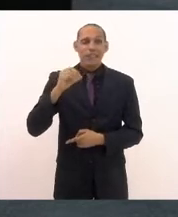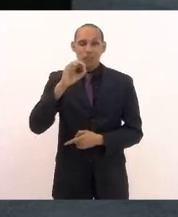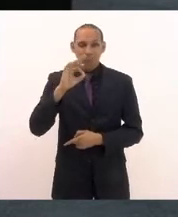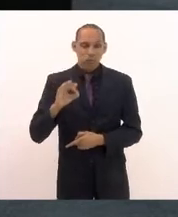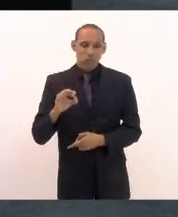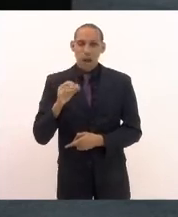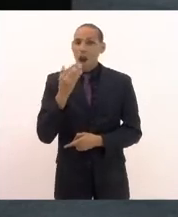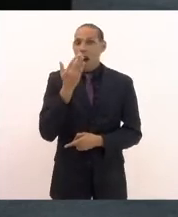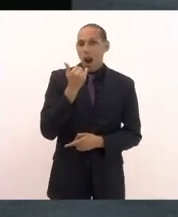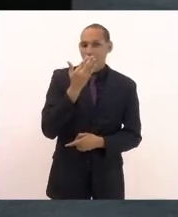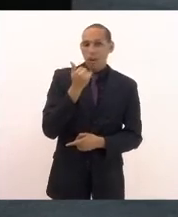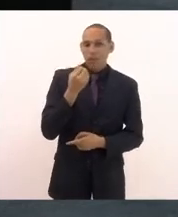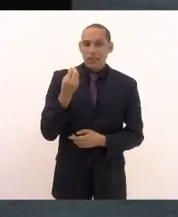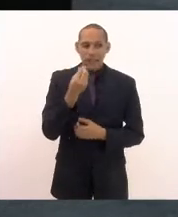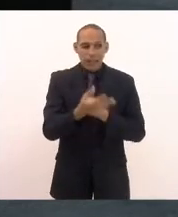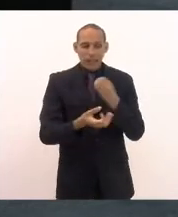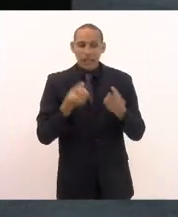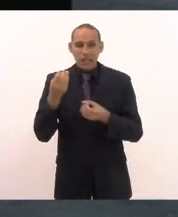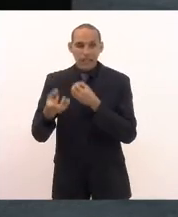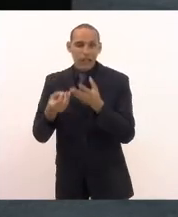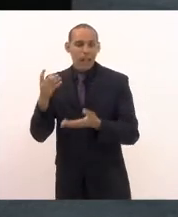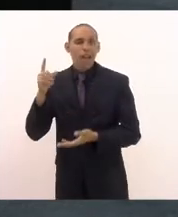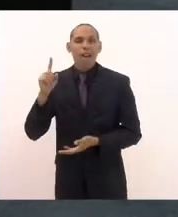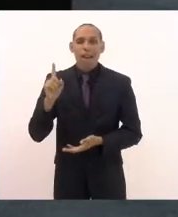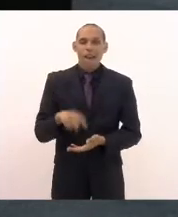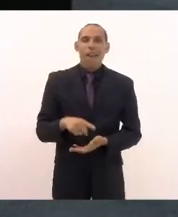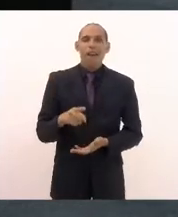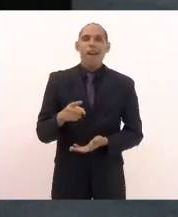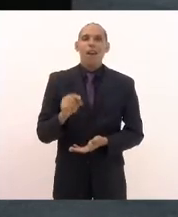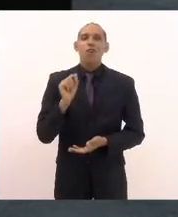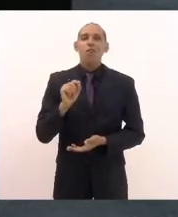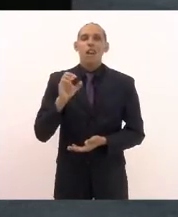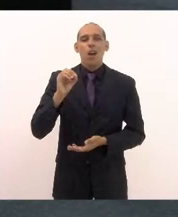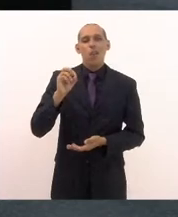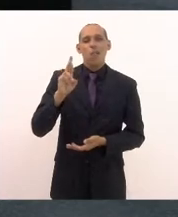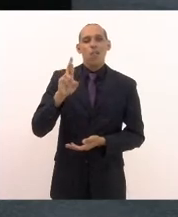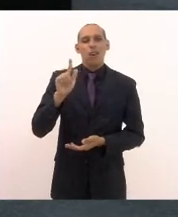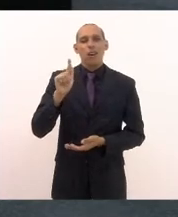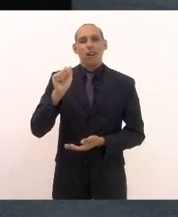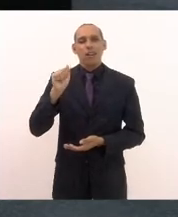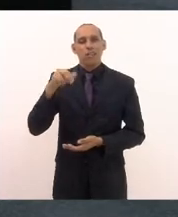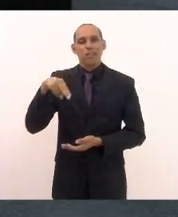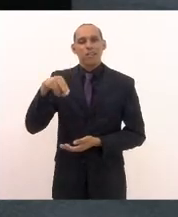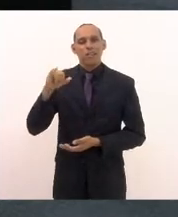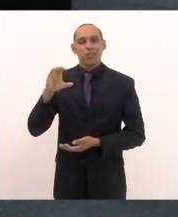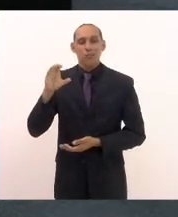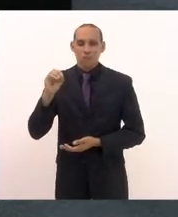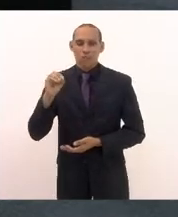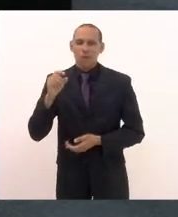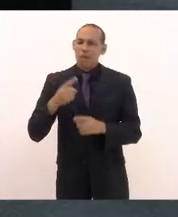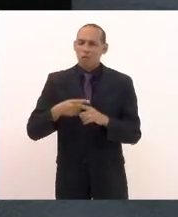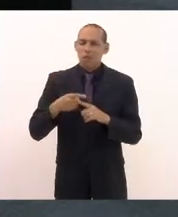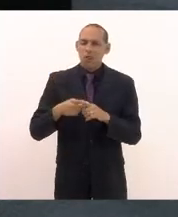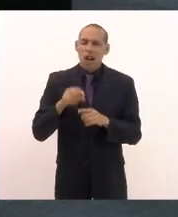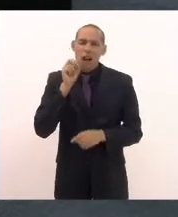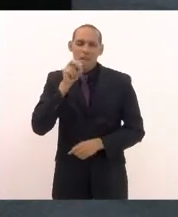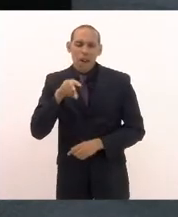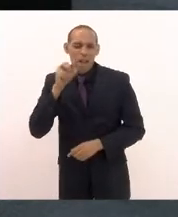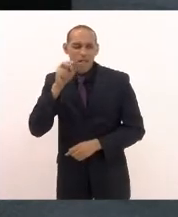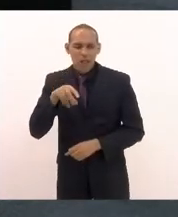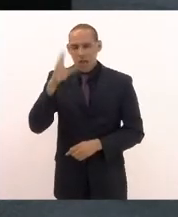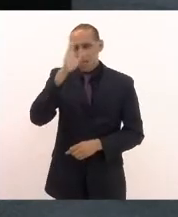dos alimentos ofertados sejam alimentos de procedência orgânica. É muito importante, a gente sabe que os agrotóxicos que o Brasil tem